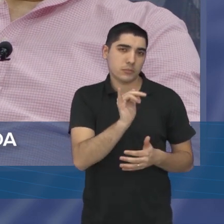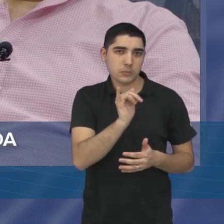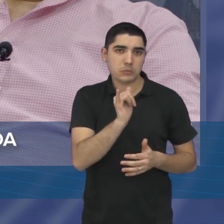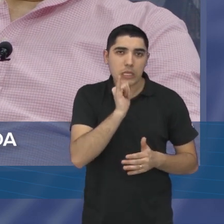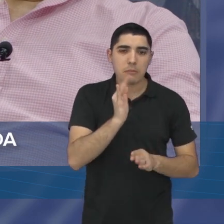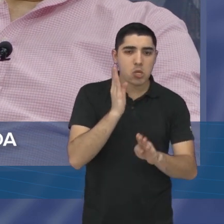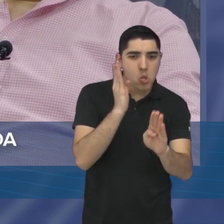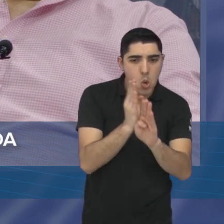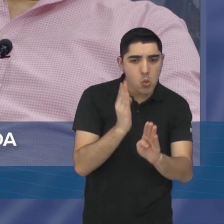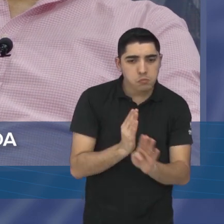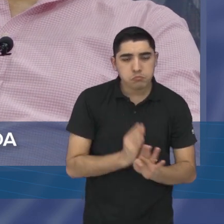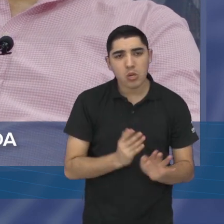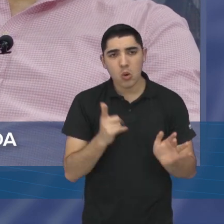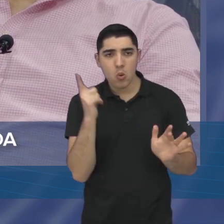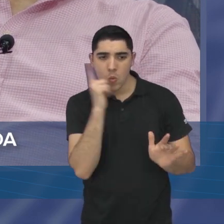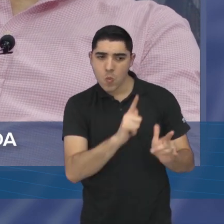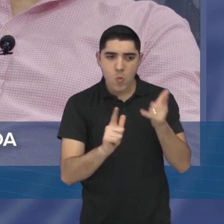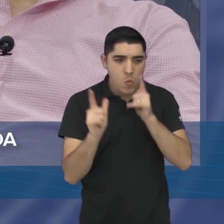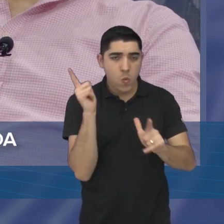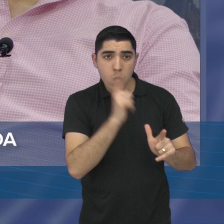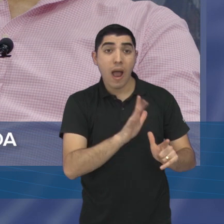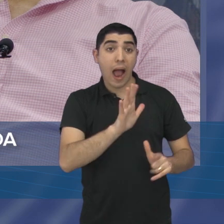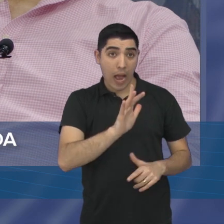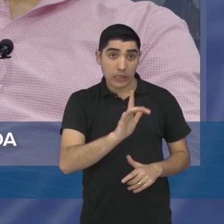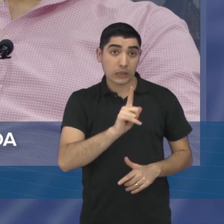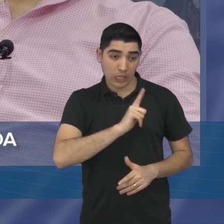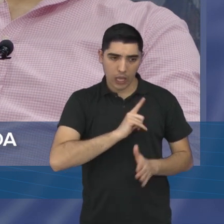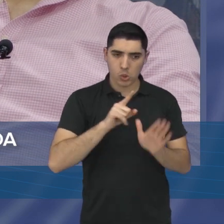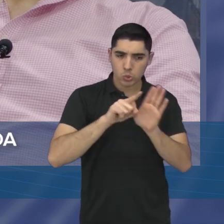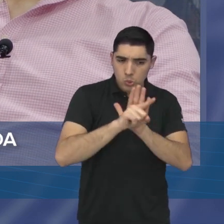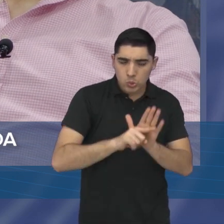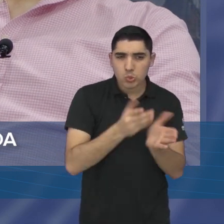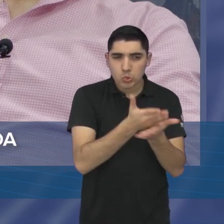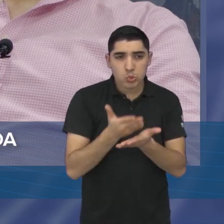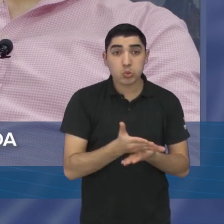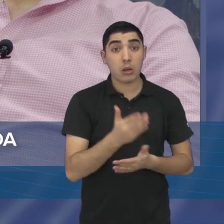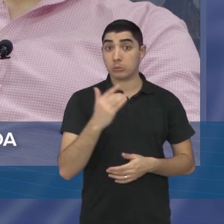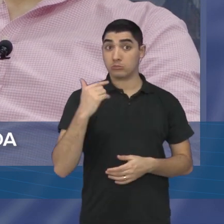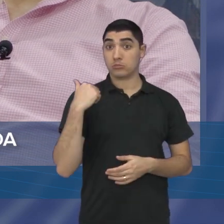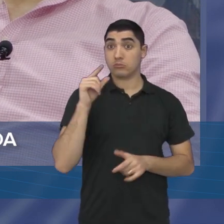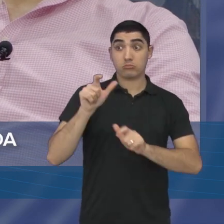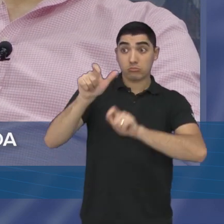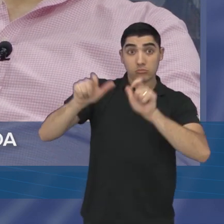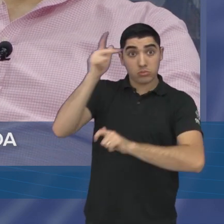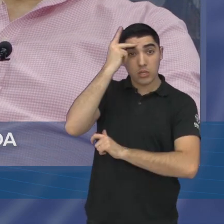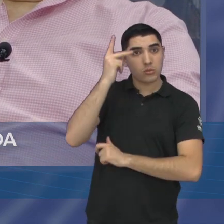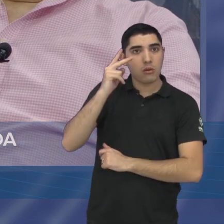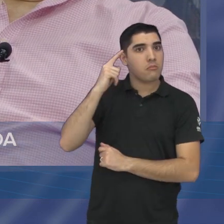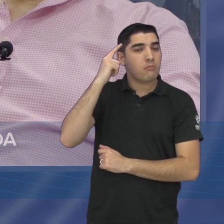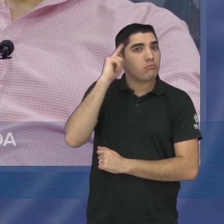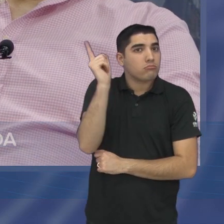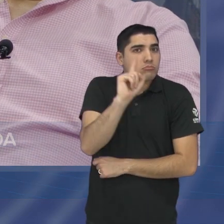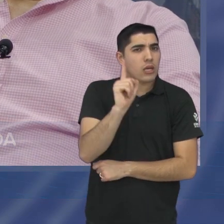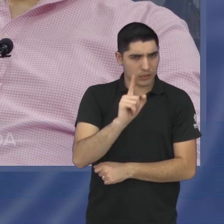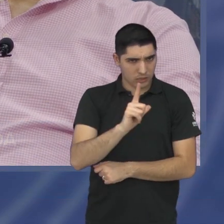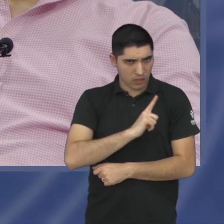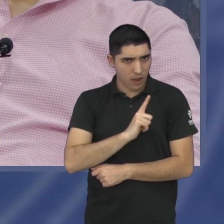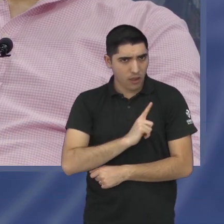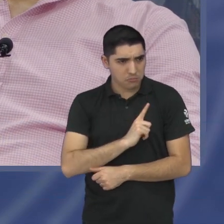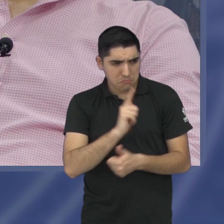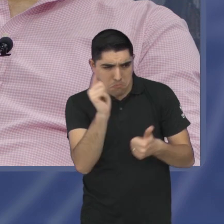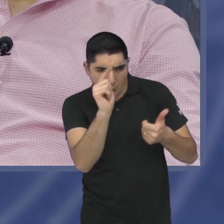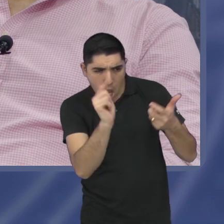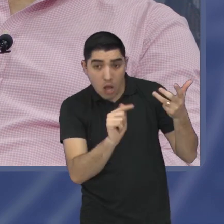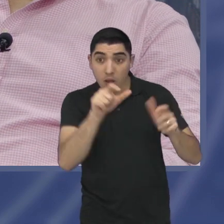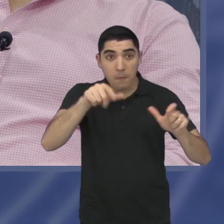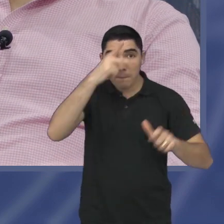descobertas, estão sendo estudadas e que, né, a gente não faz a menor ideia, né? Assim, tem muita coisa por